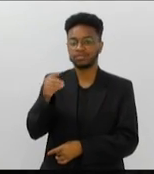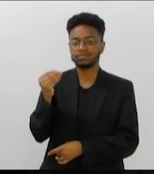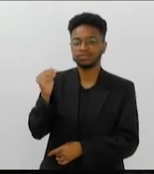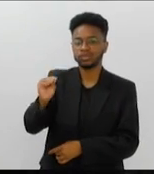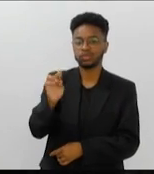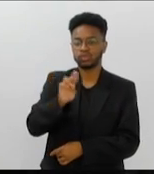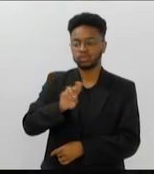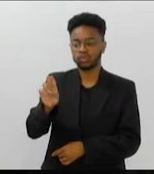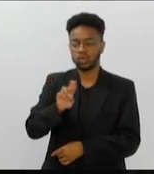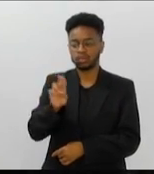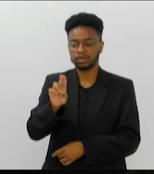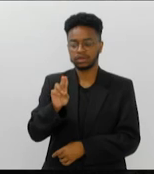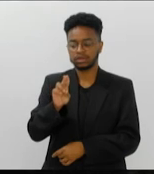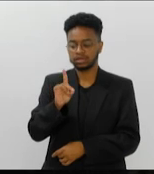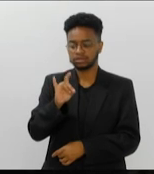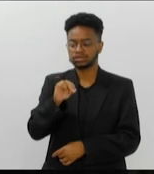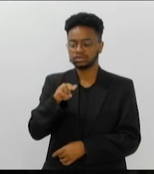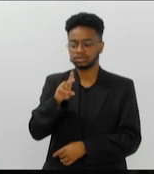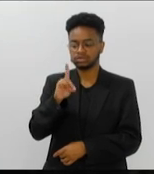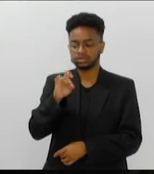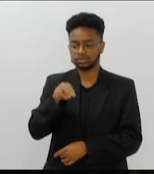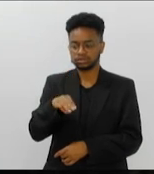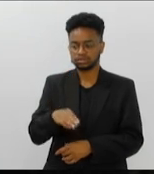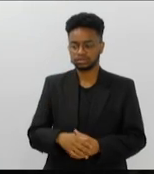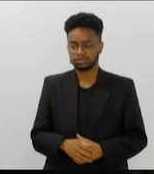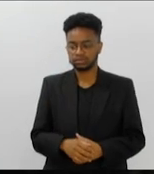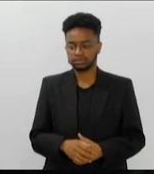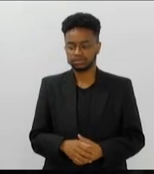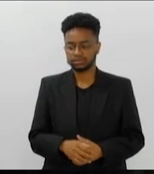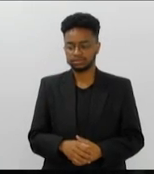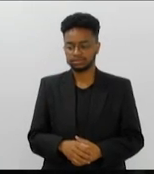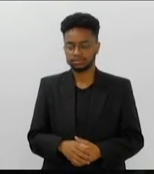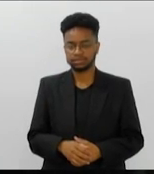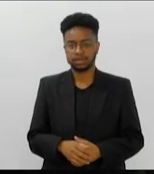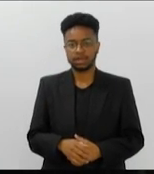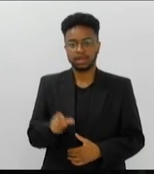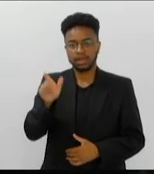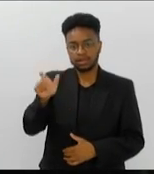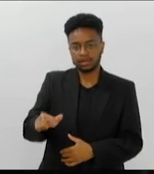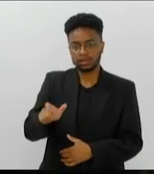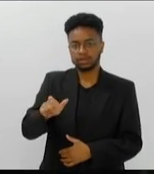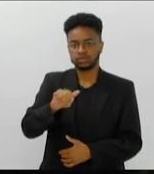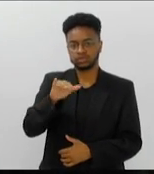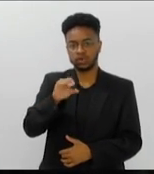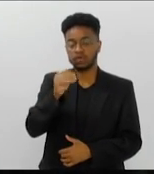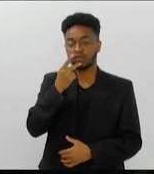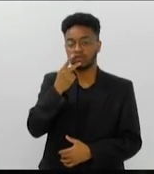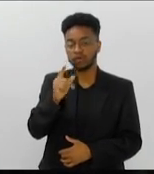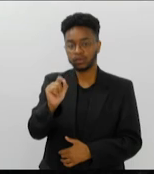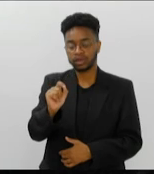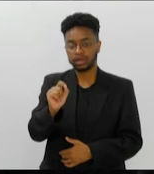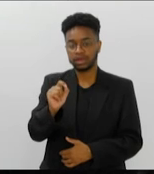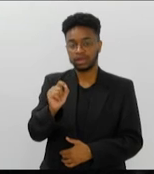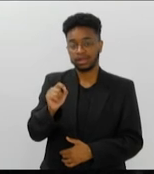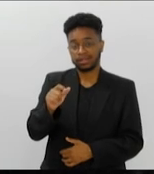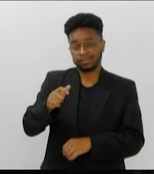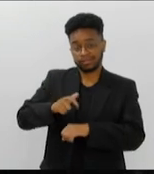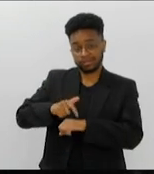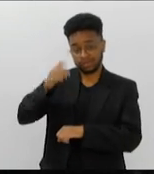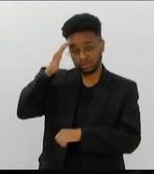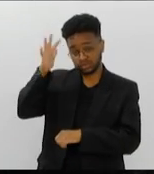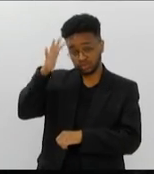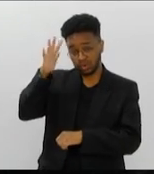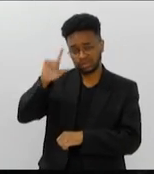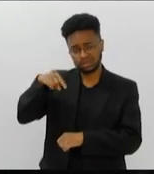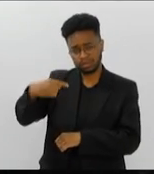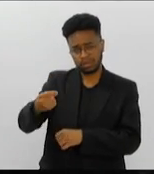né? O amigo pinguim é o Dindim. E o seu João disse que, nos seus sonhos, depois de